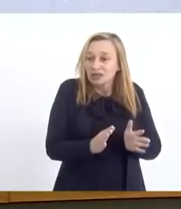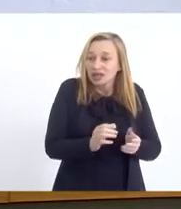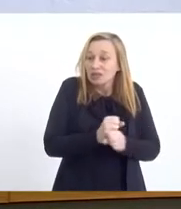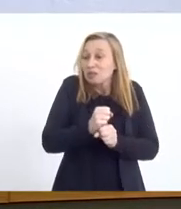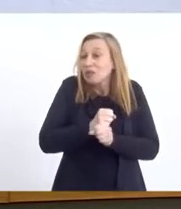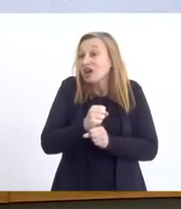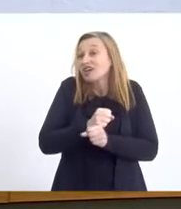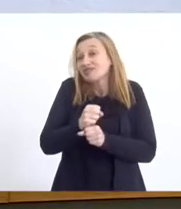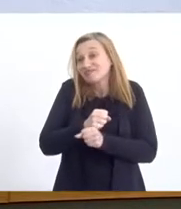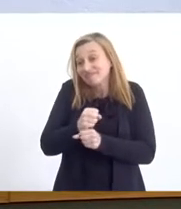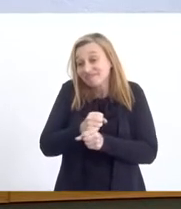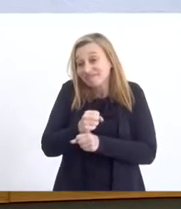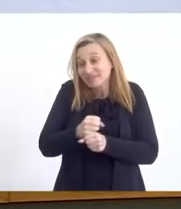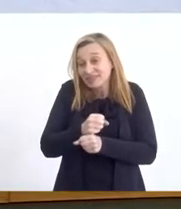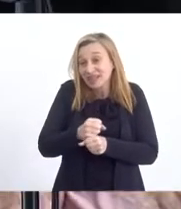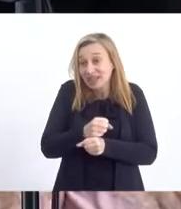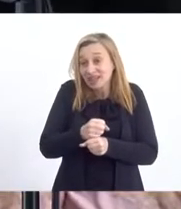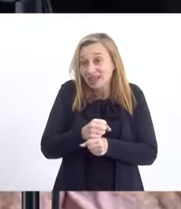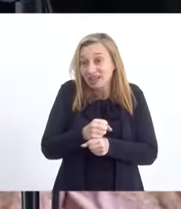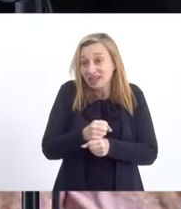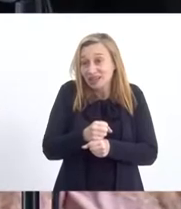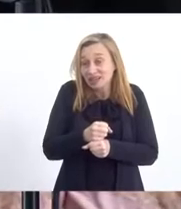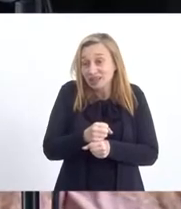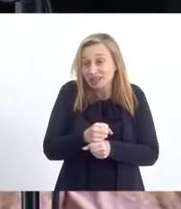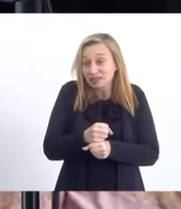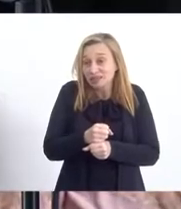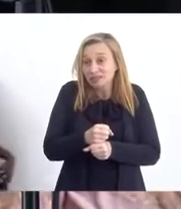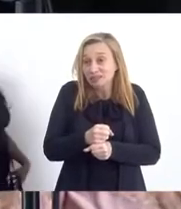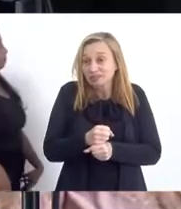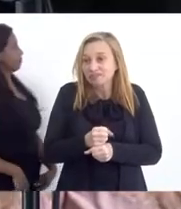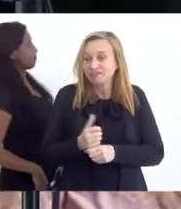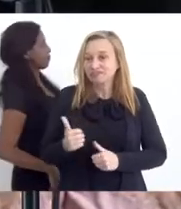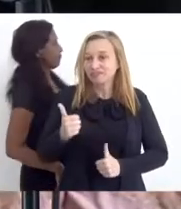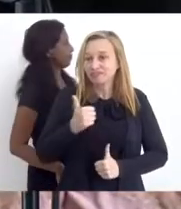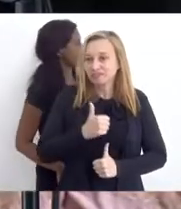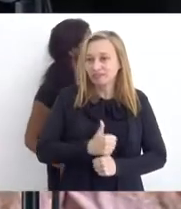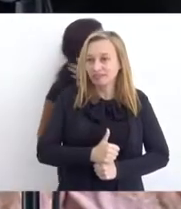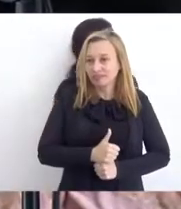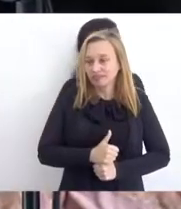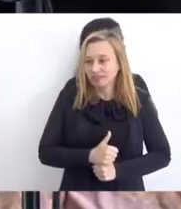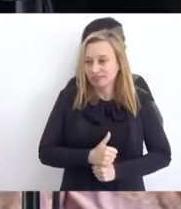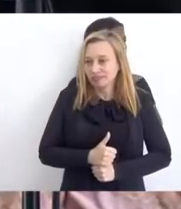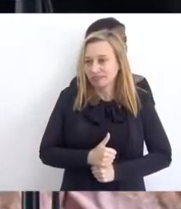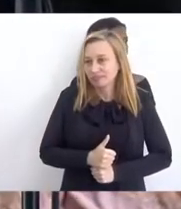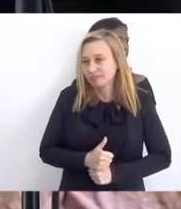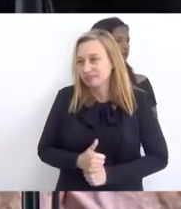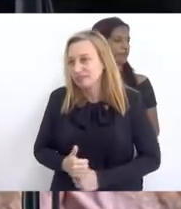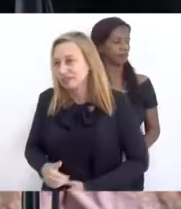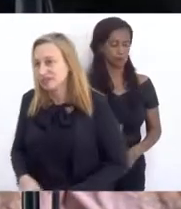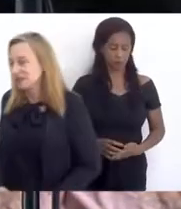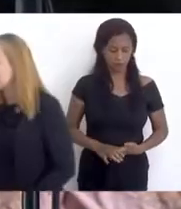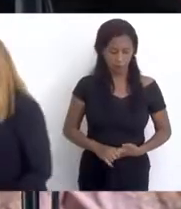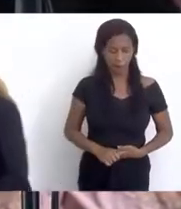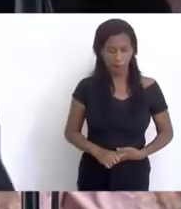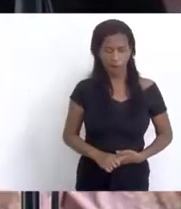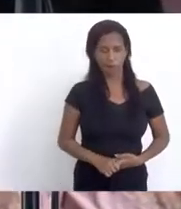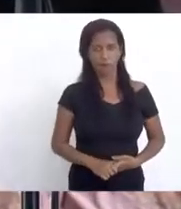anos, ao ponto de colocar num buraco de asfalto cimento, porque não tinha um balde de asfalto do